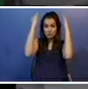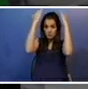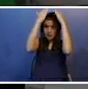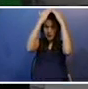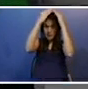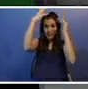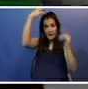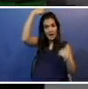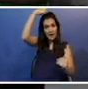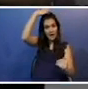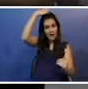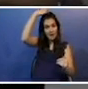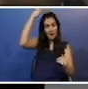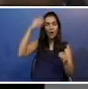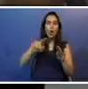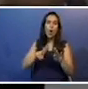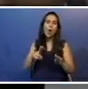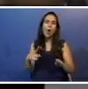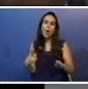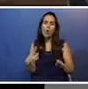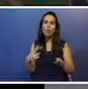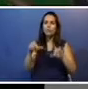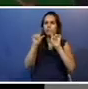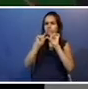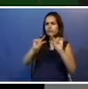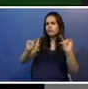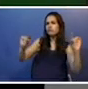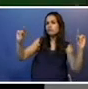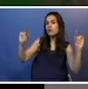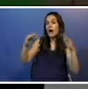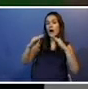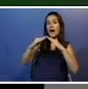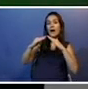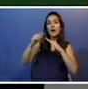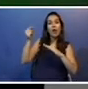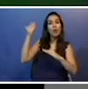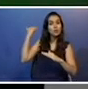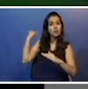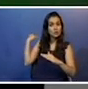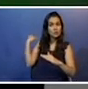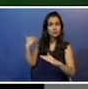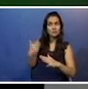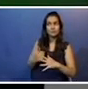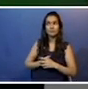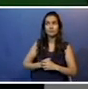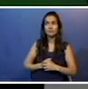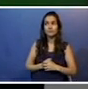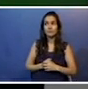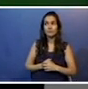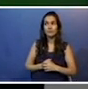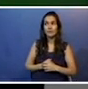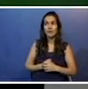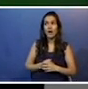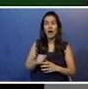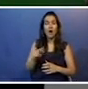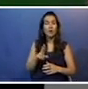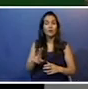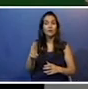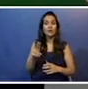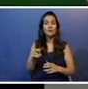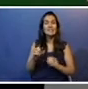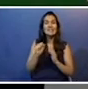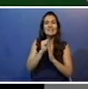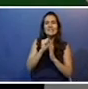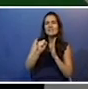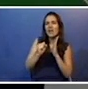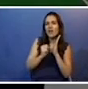em fachadas de edifícios antigos. Então, vamos ler aqui o recadinho. A unidade de medida século